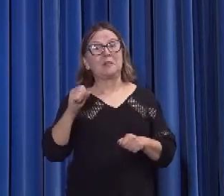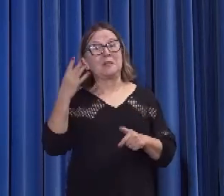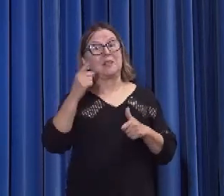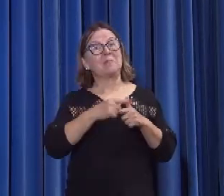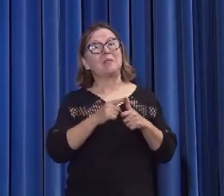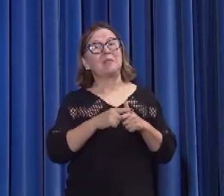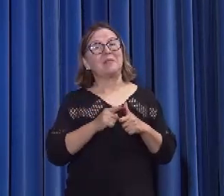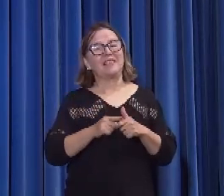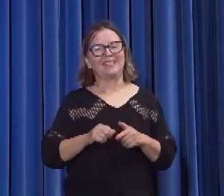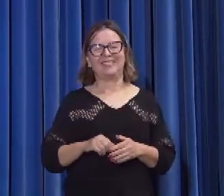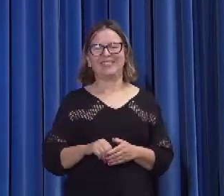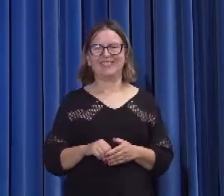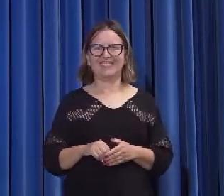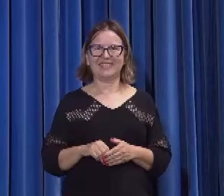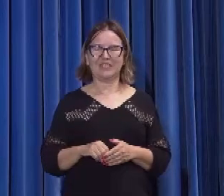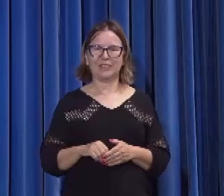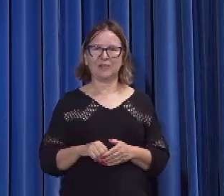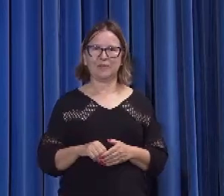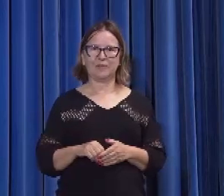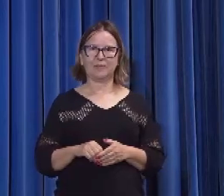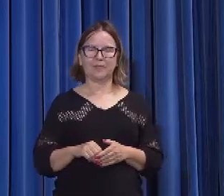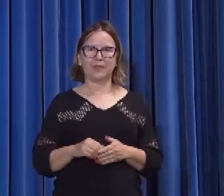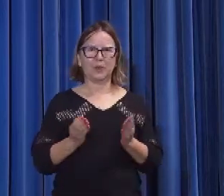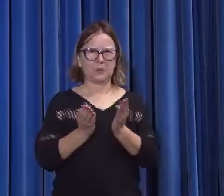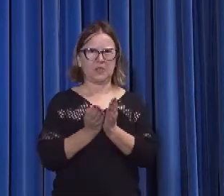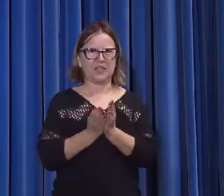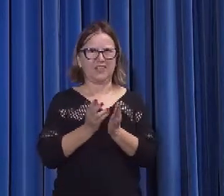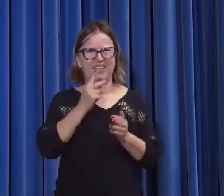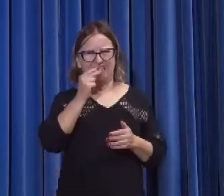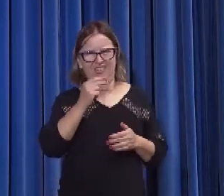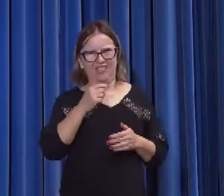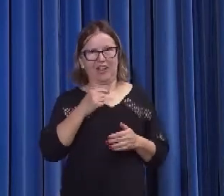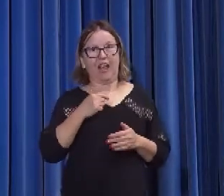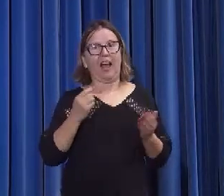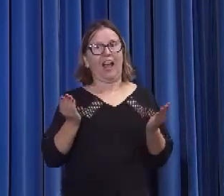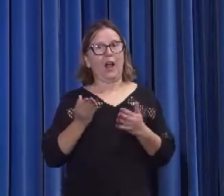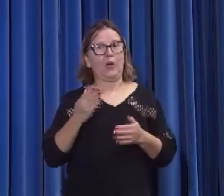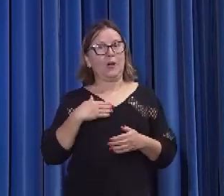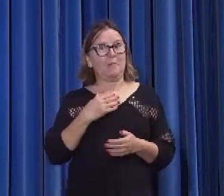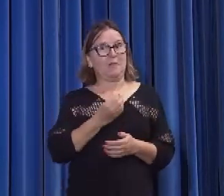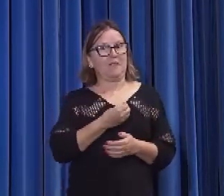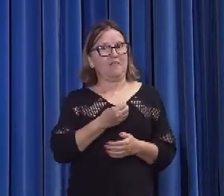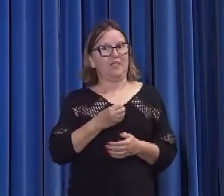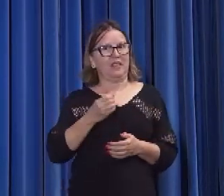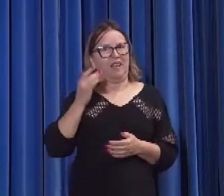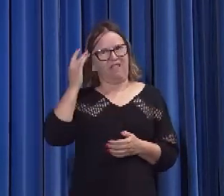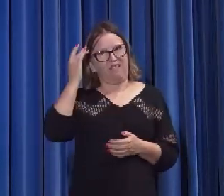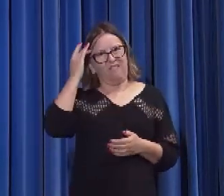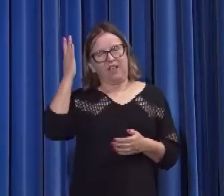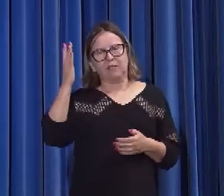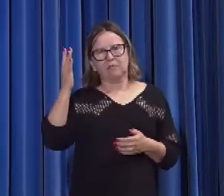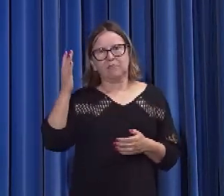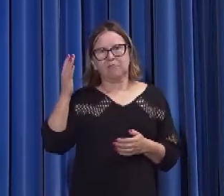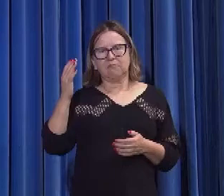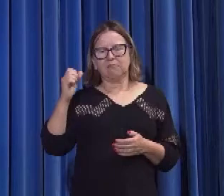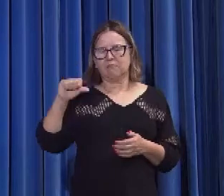fácil, terá uma grande decepção. Se você veio a Cristo para ter uma vida fácil,